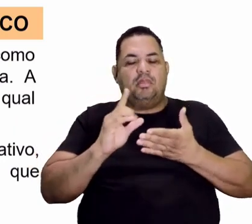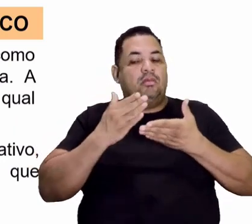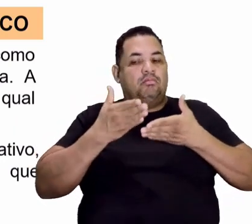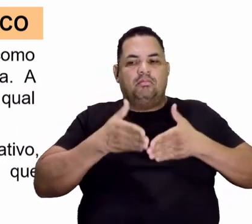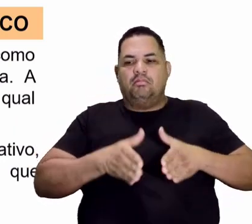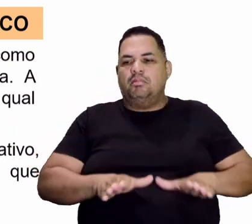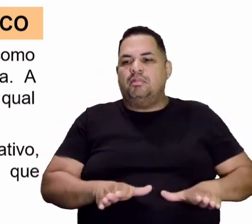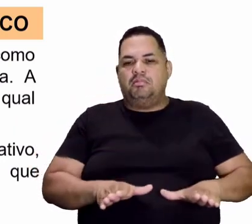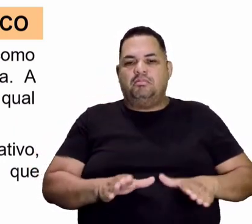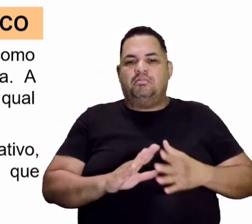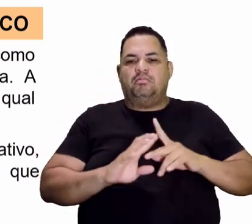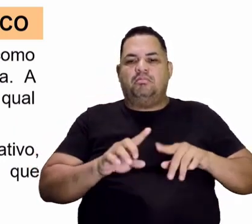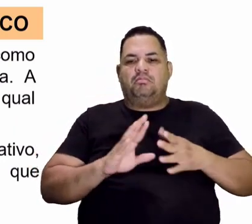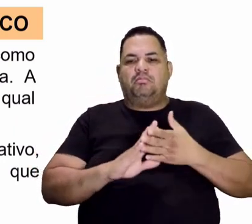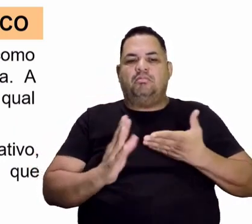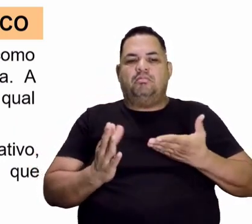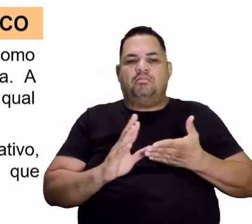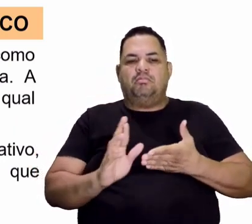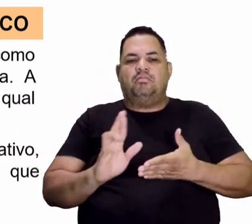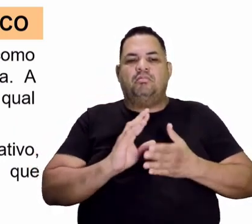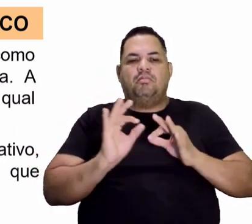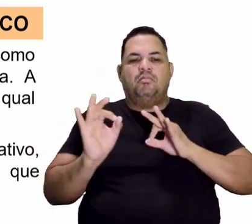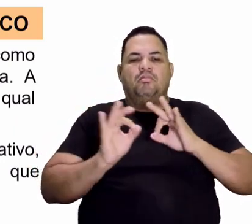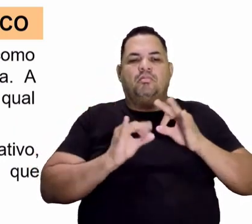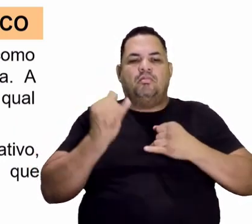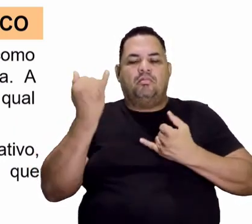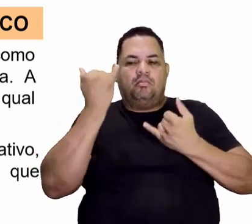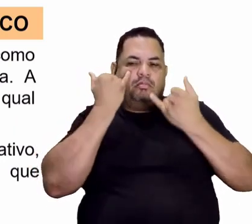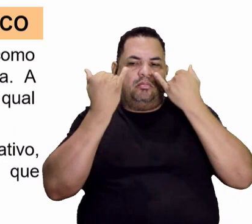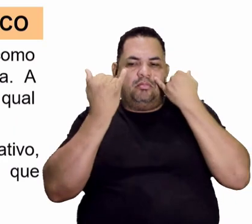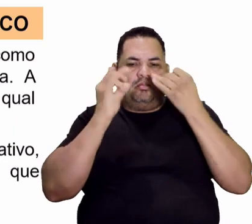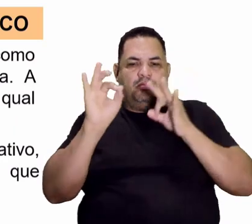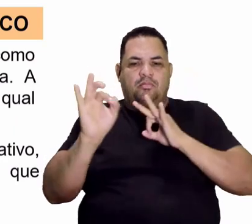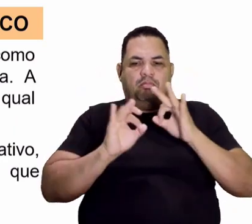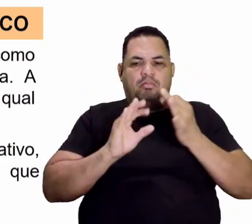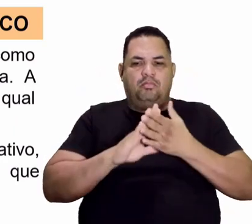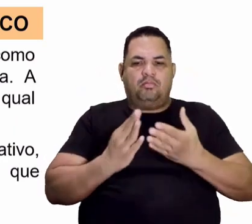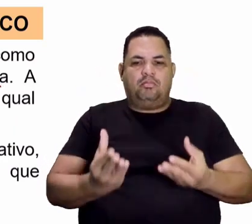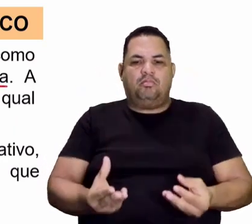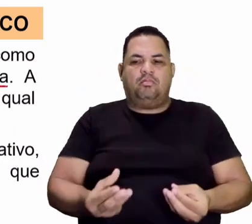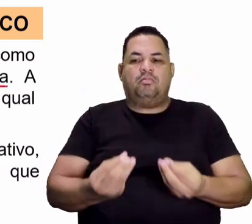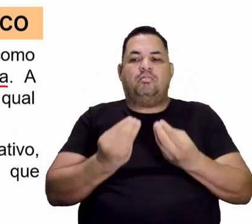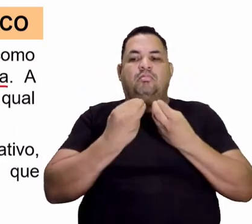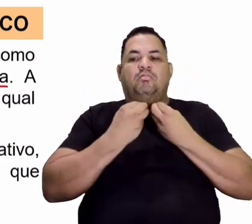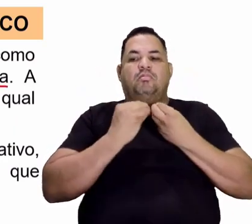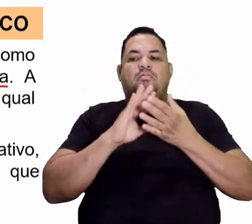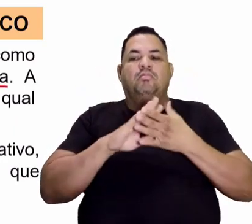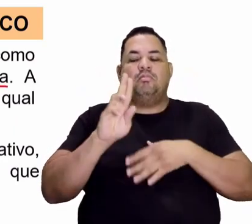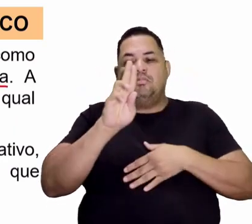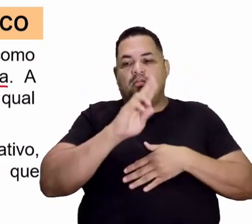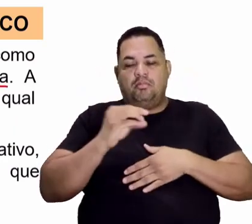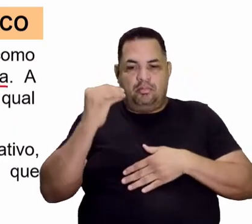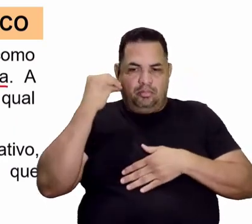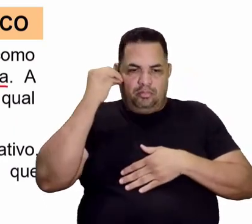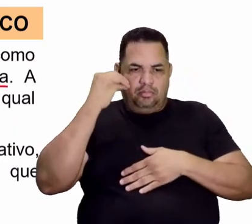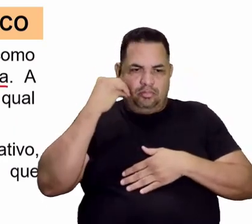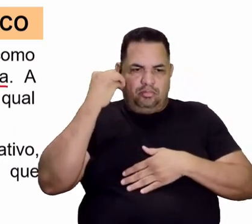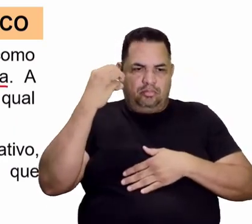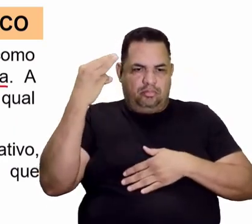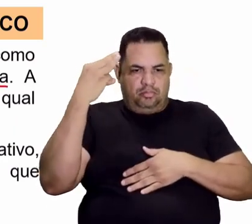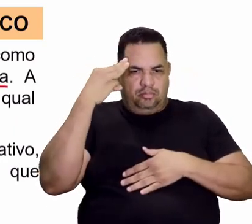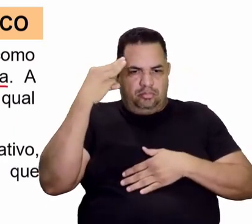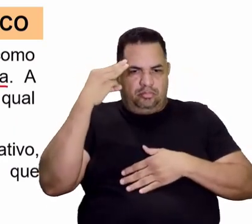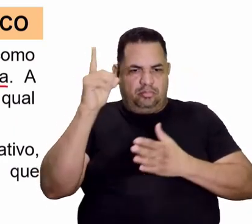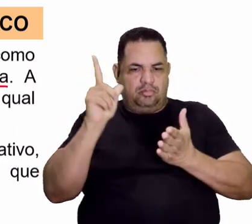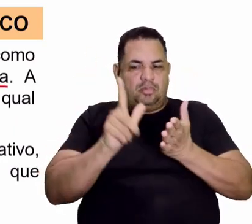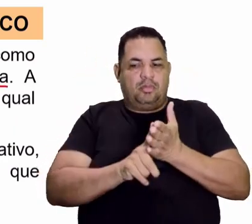nasce, mas resultado do modo como elaboramos informações que recebemos da experiência. A mente é como